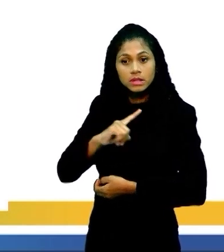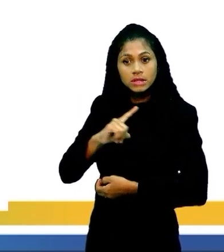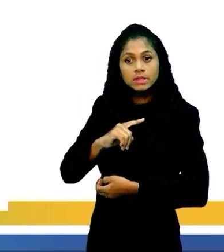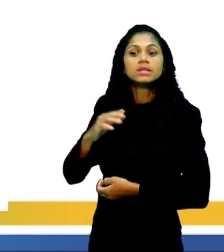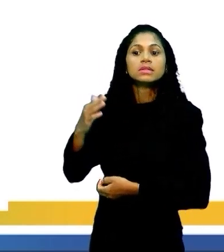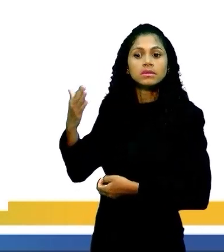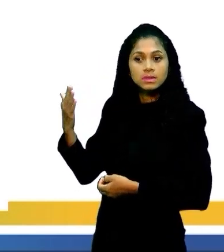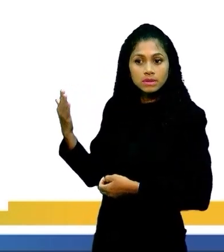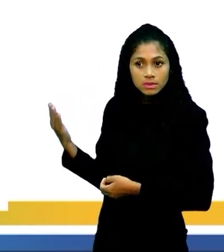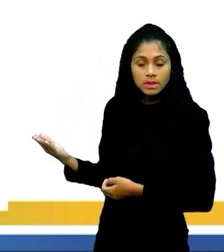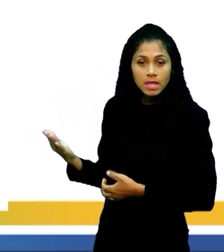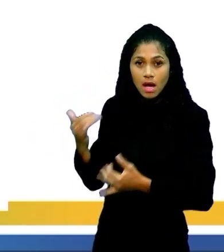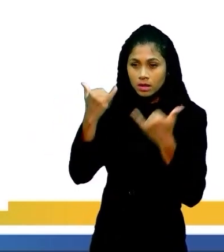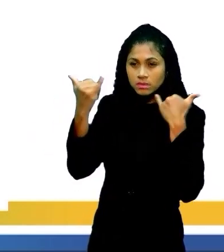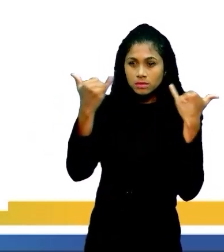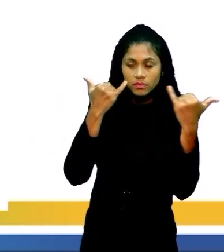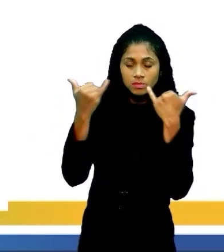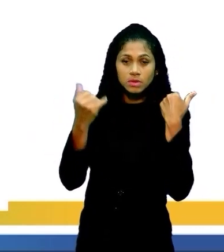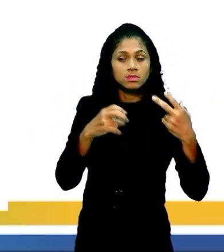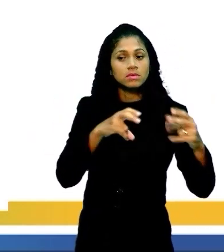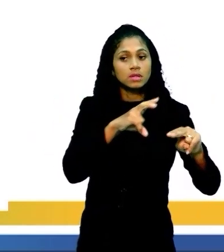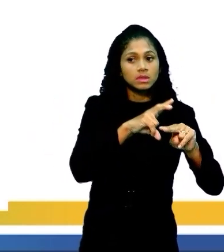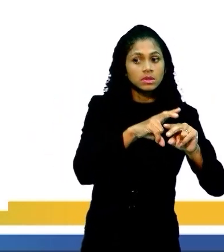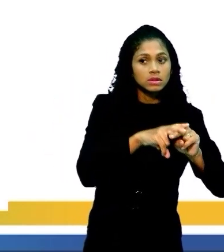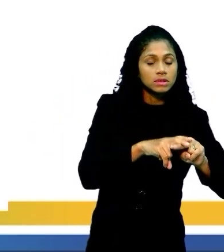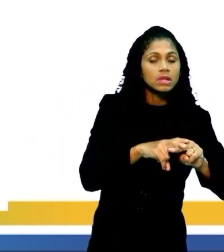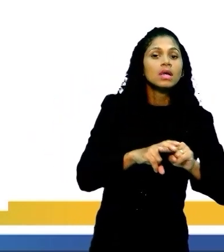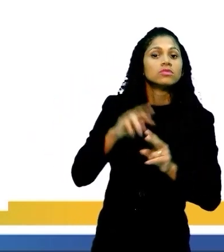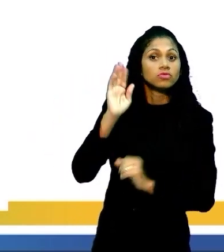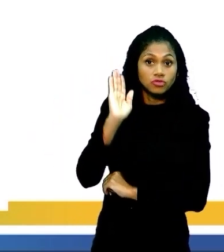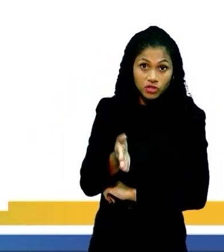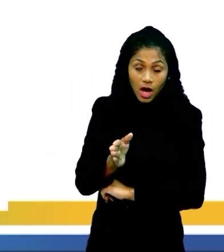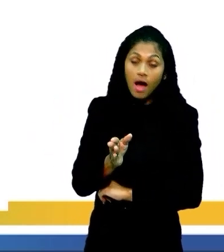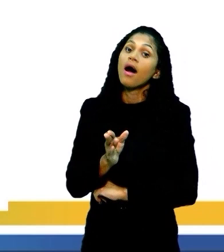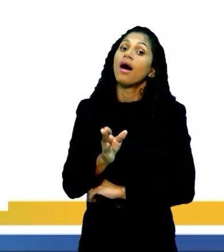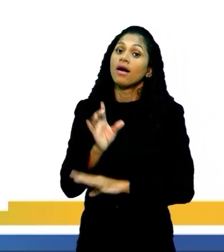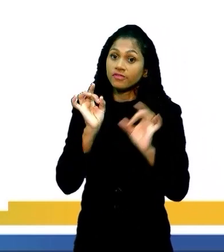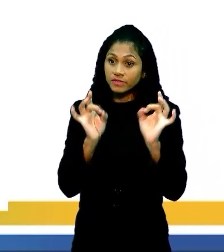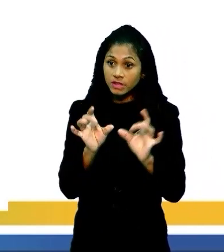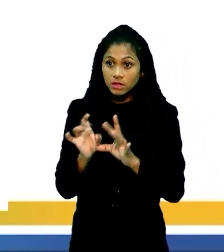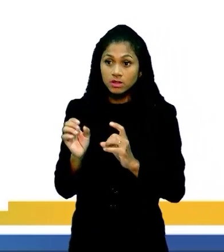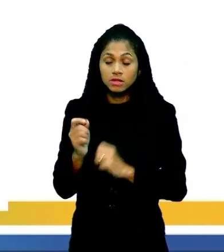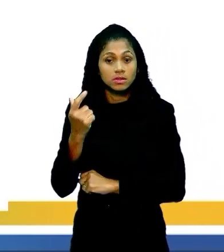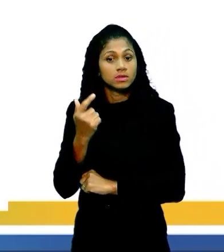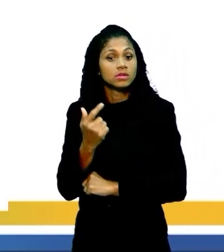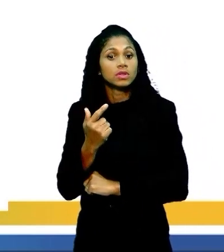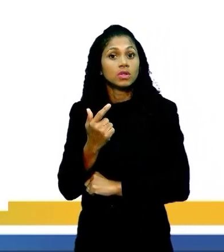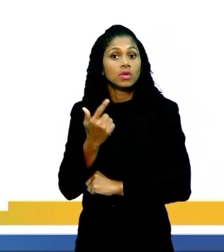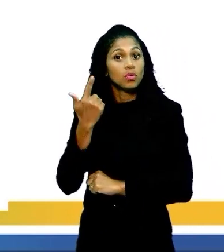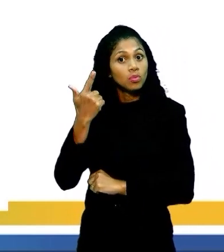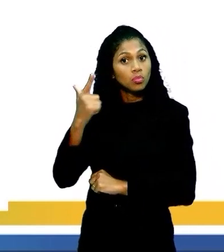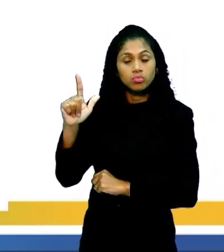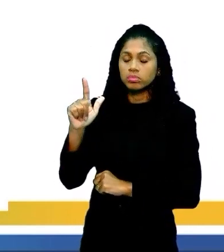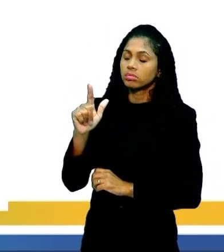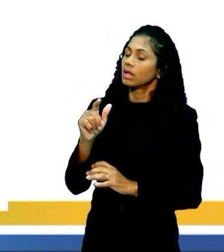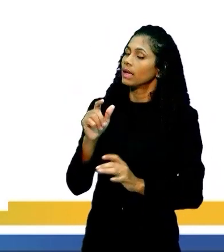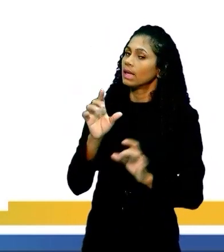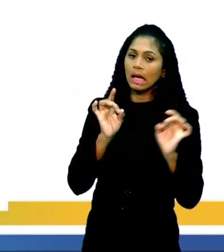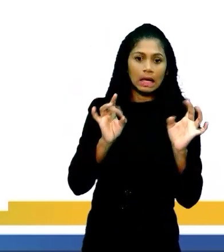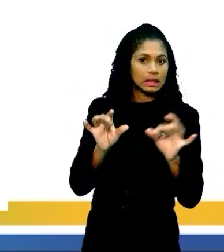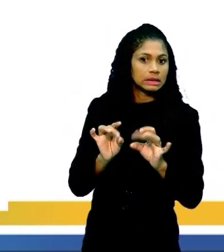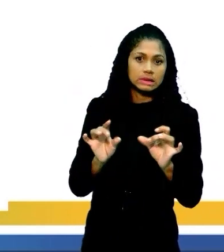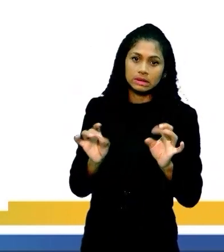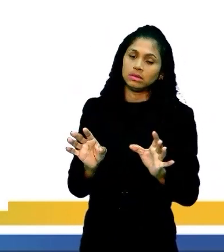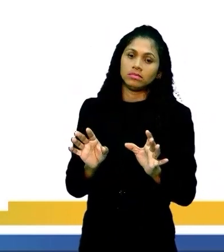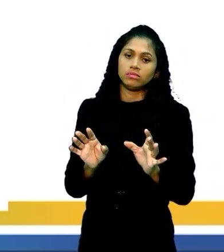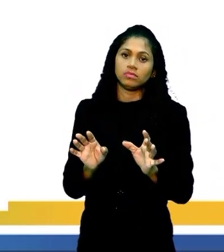aí. Esse aí é um ônibus, a gente está olhando de cima para baixo, ou seja, como se ele